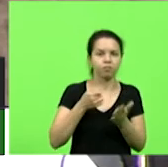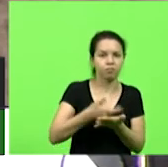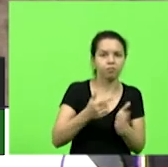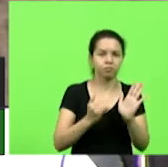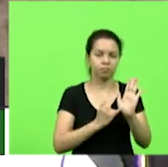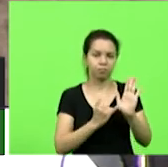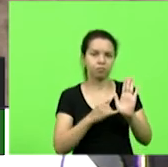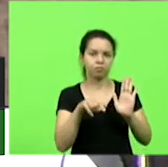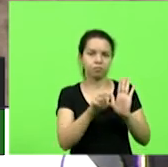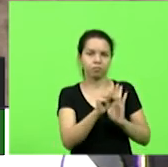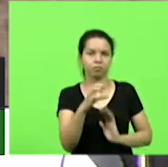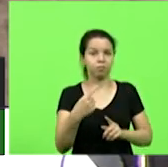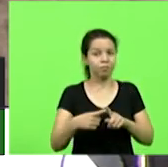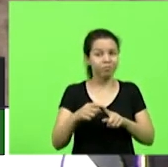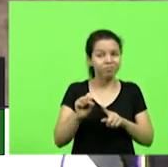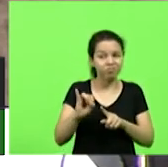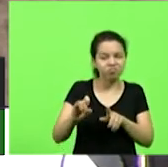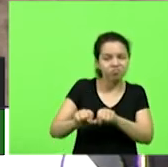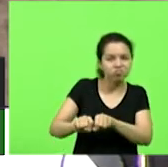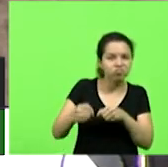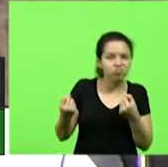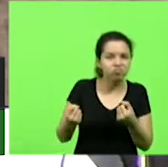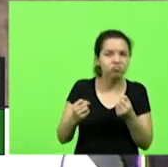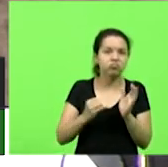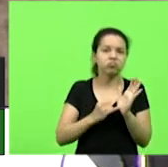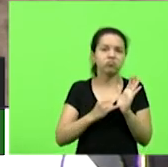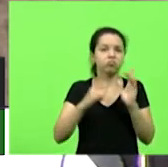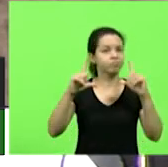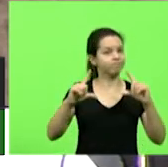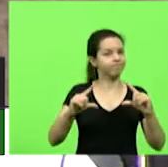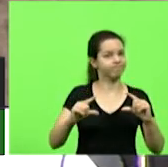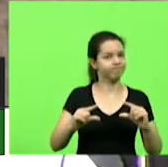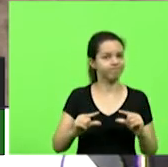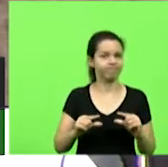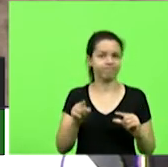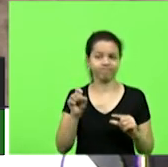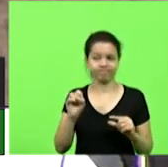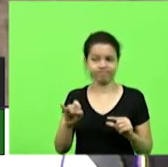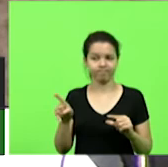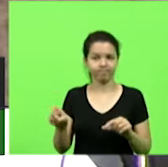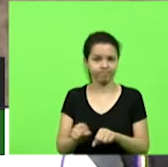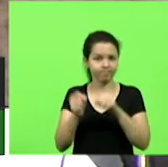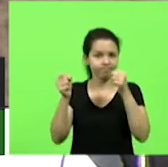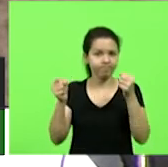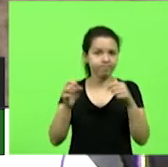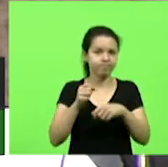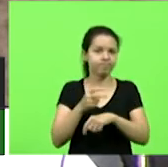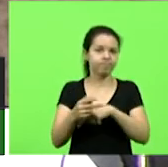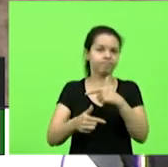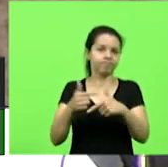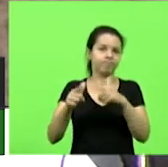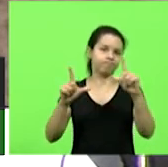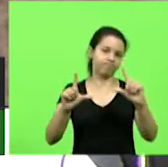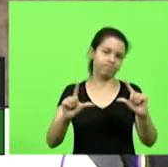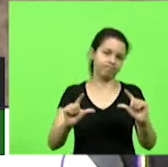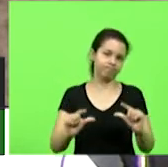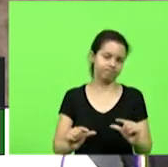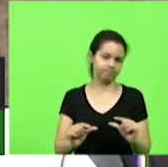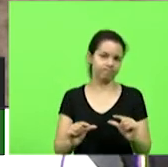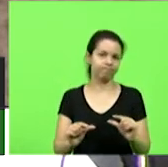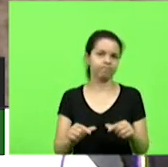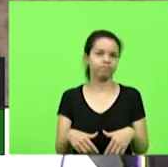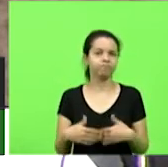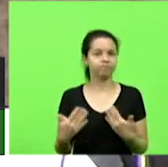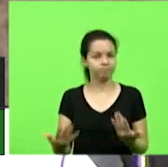Catarina, porque se eles quebrarem, menos impostos, se eles quebrarem, menos emprego. Então,